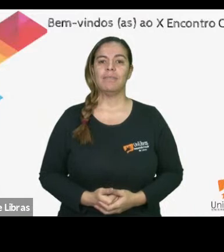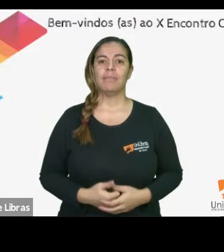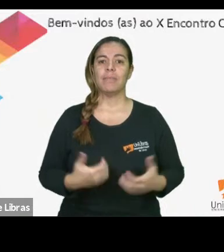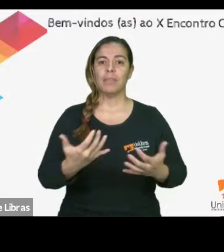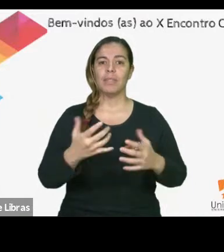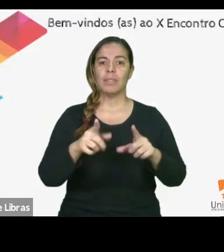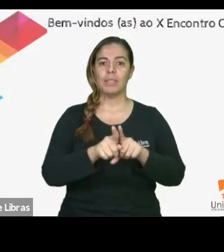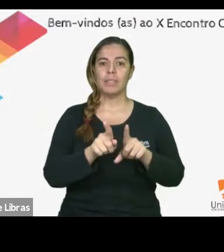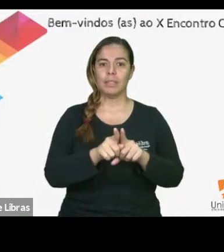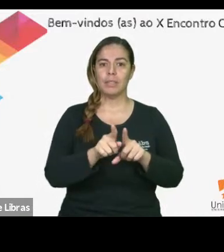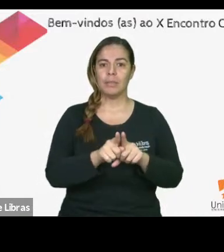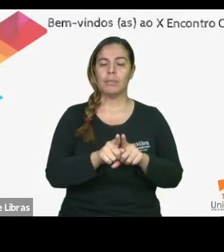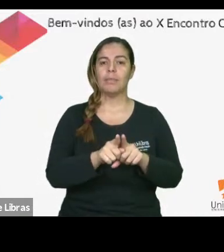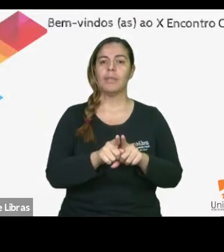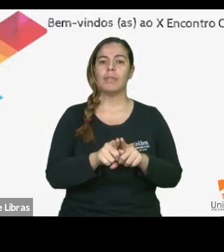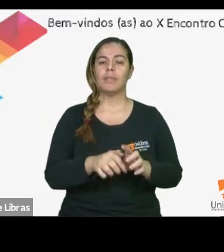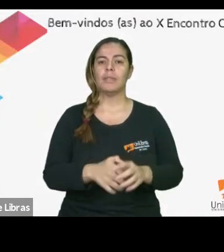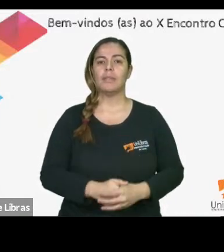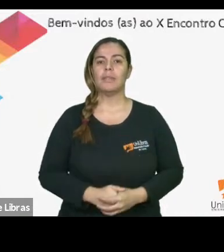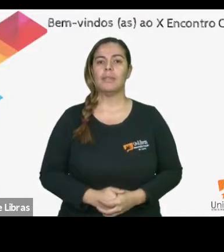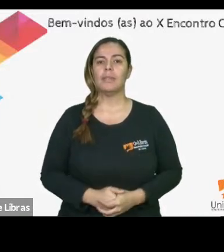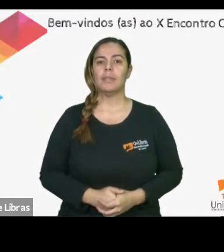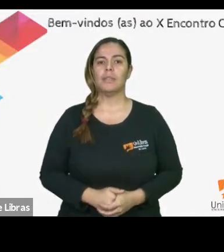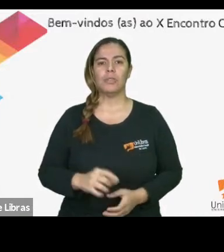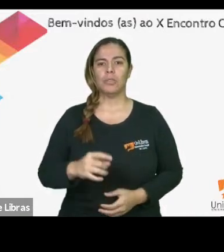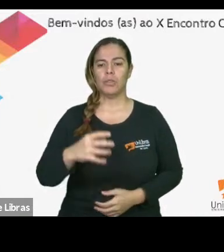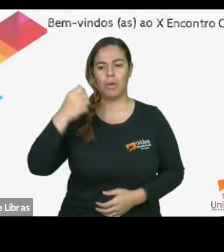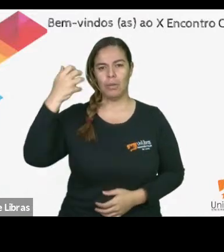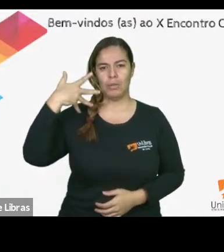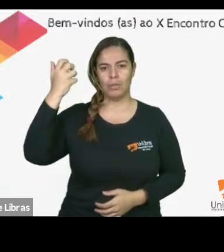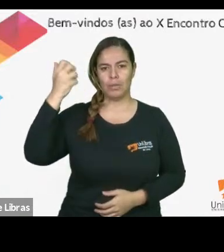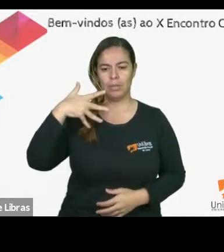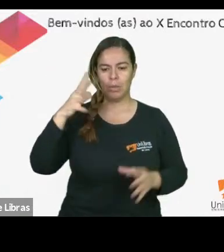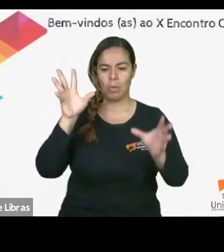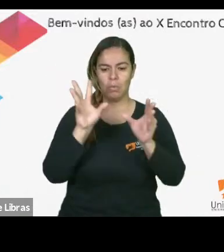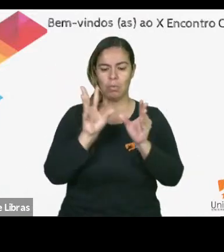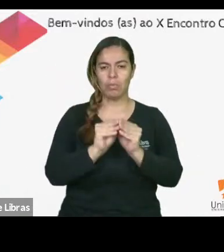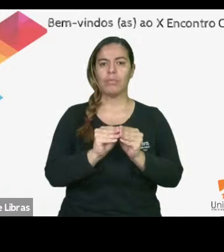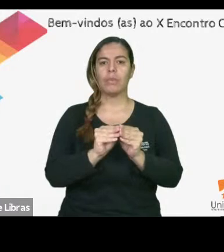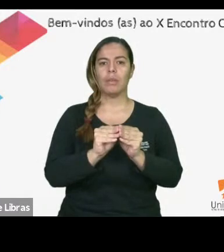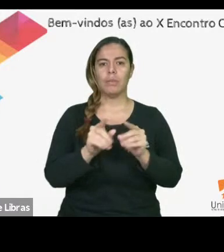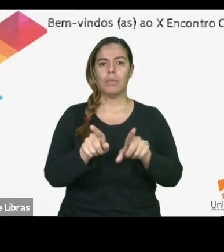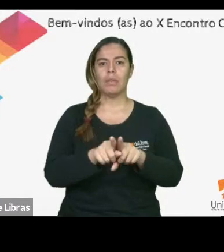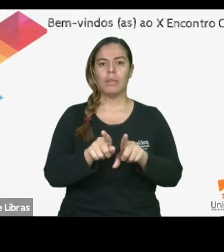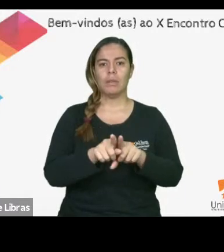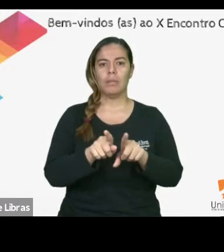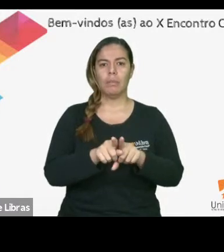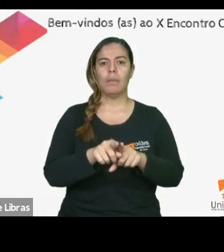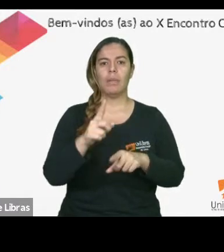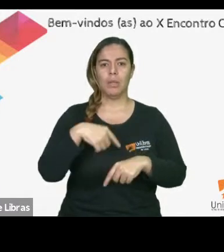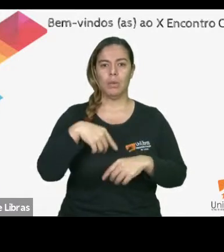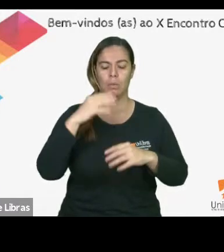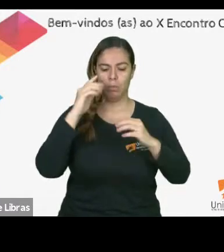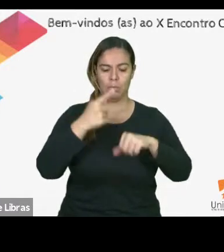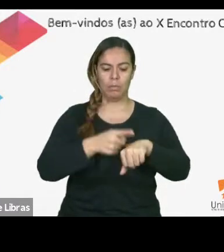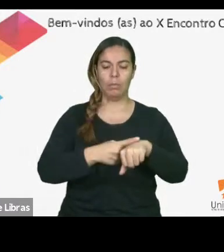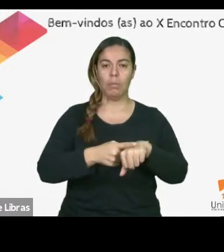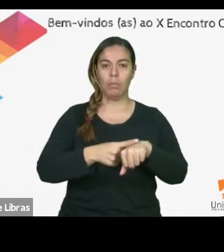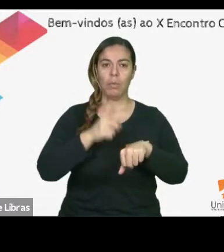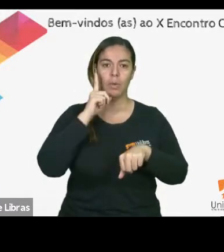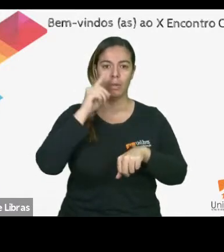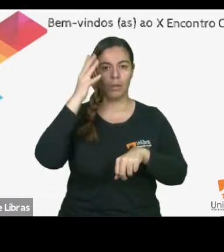fazer uma breve autodescrição. Eu sou moreno, cabelo